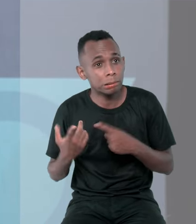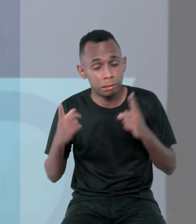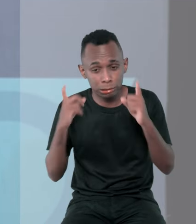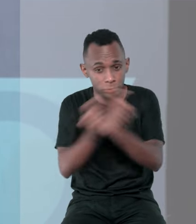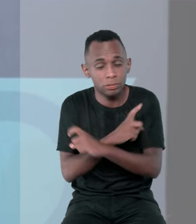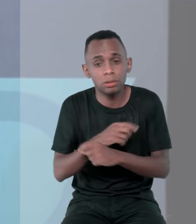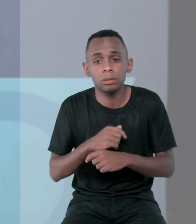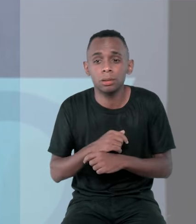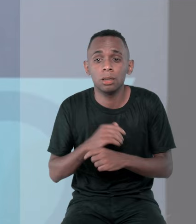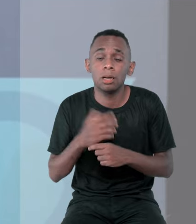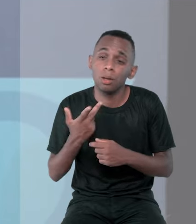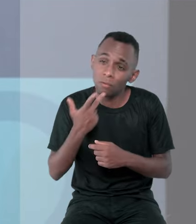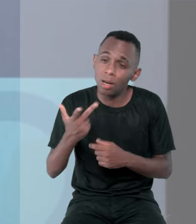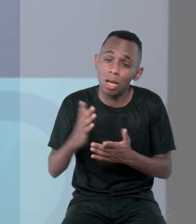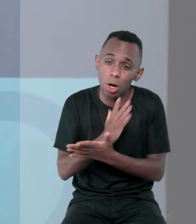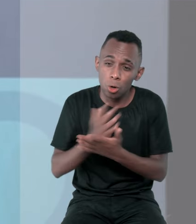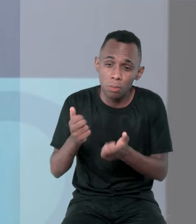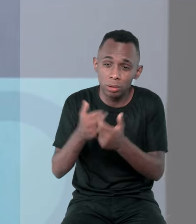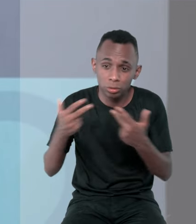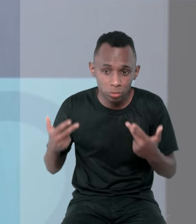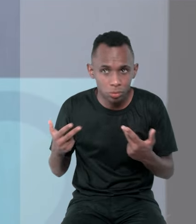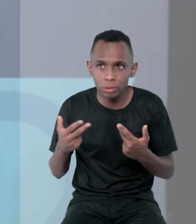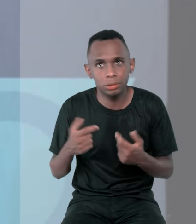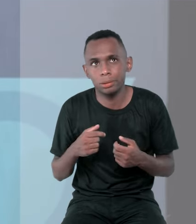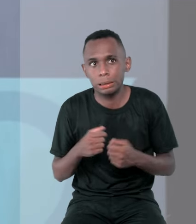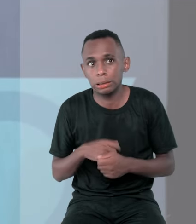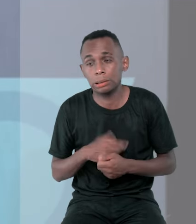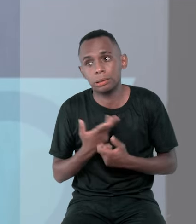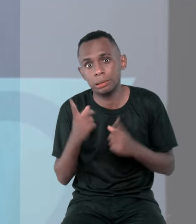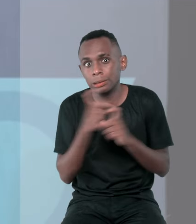terrível. Eu disse algumas coisas impublicáveis, né?